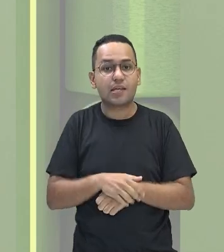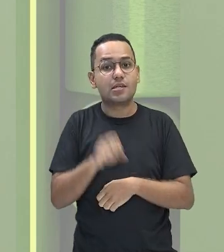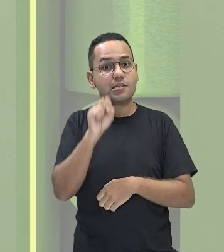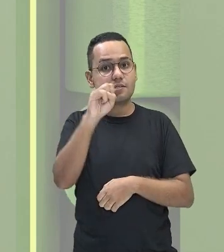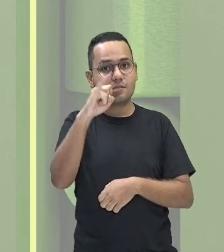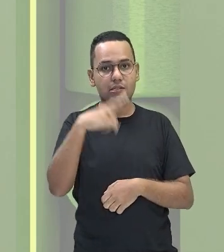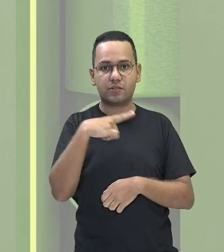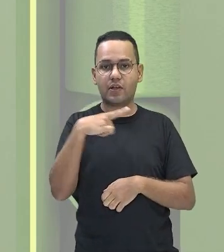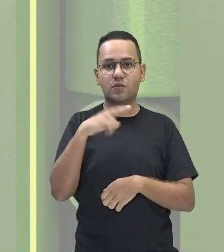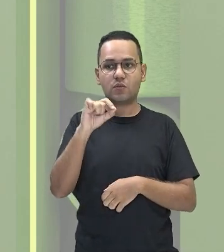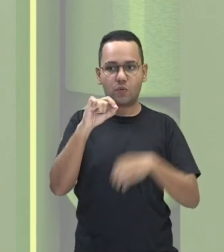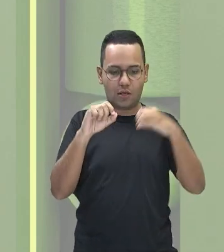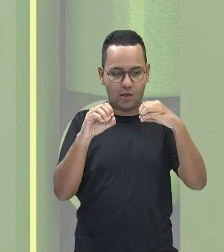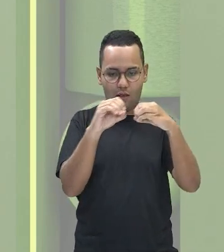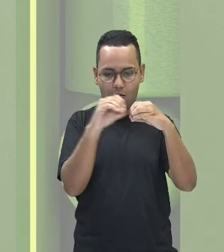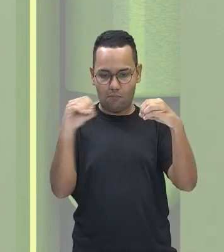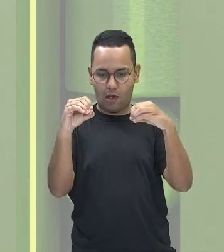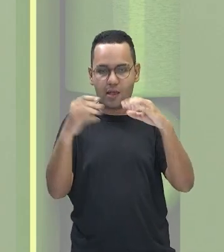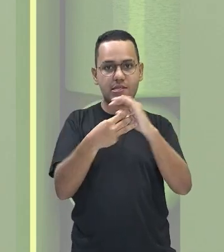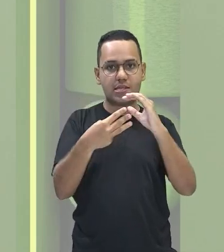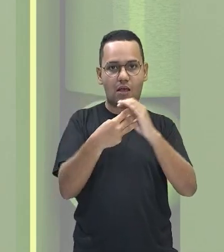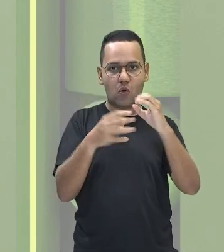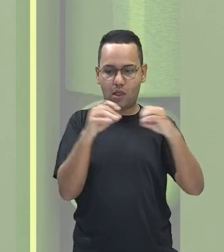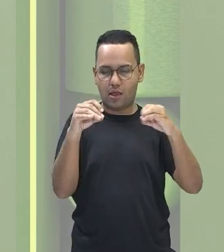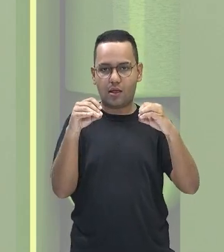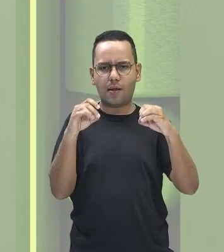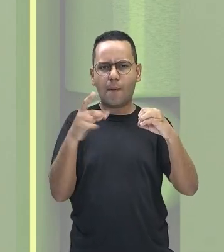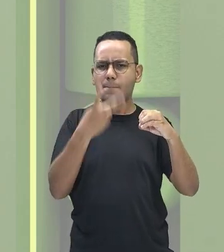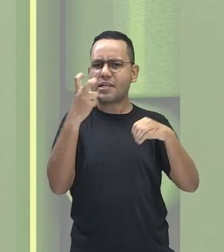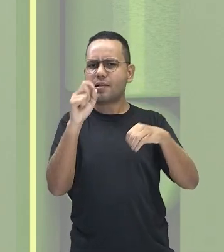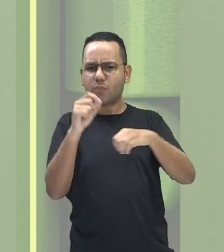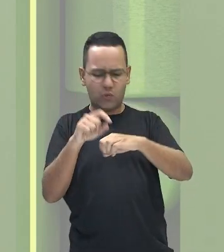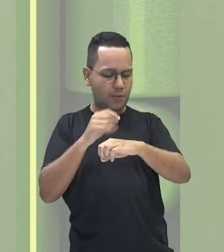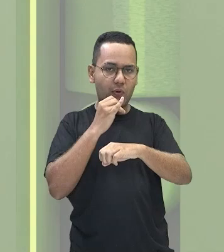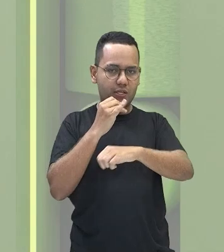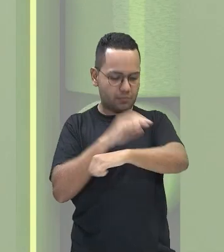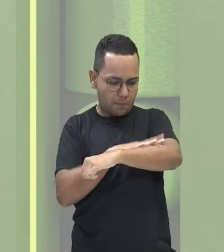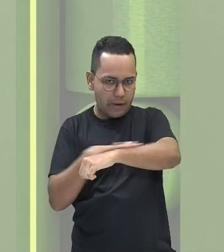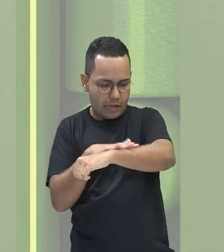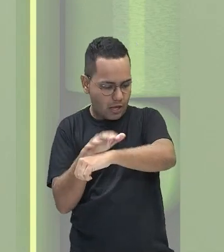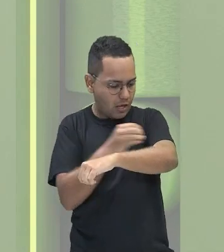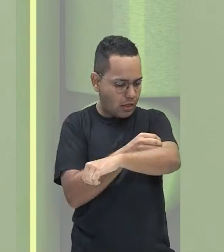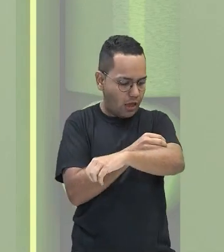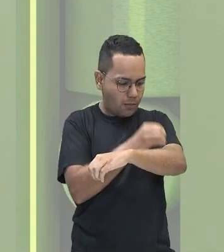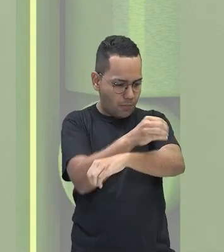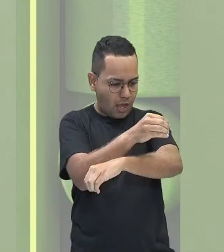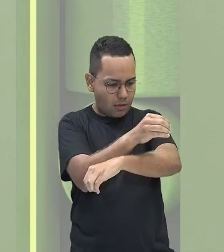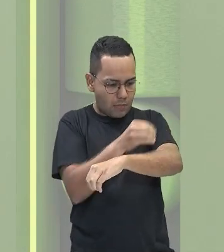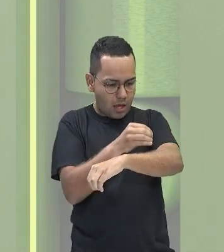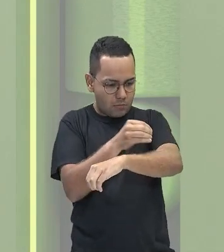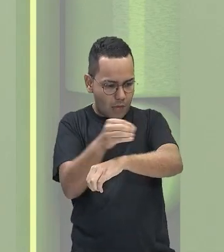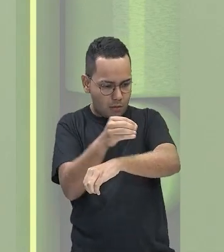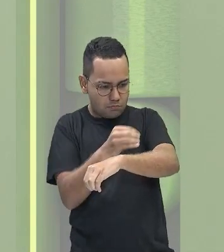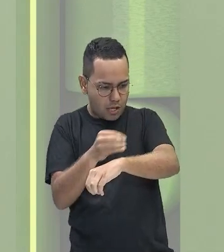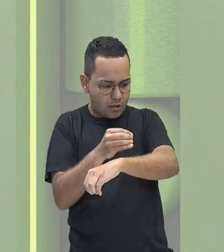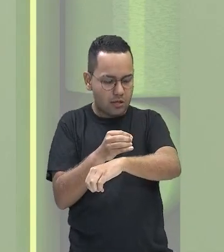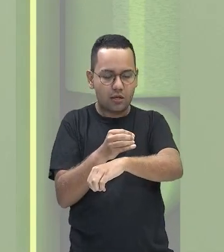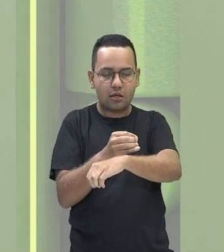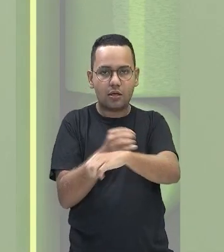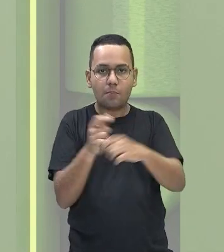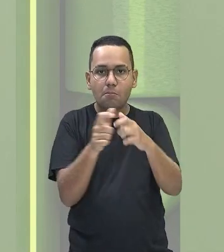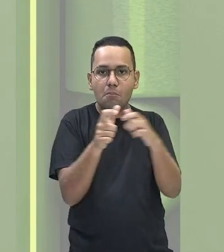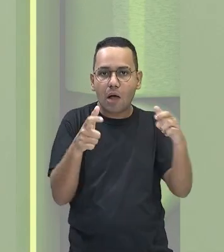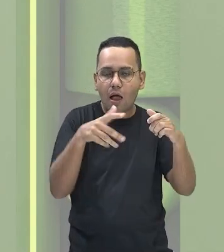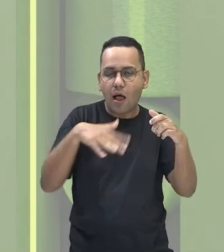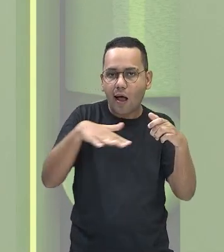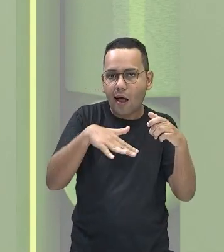uma célula, imagina só a nossa pele com vários espaços, né? Tem uma célula aqui, a outra ali, e entre elas tem um espaço muito grande.